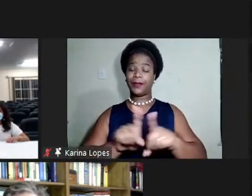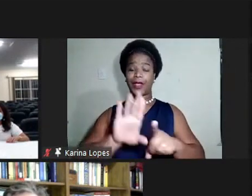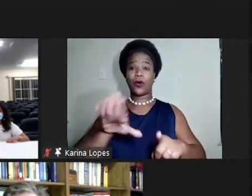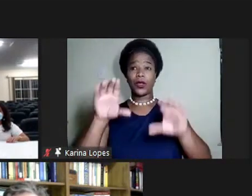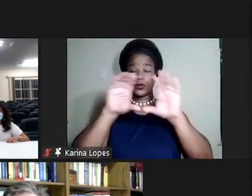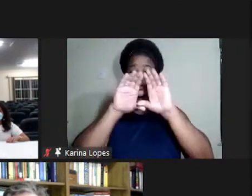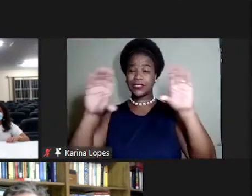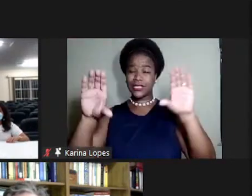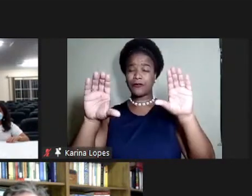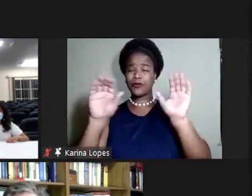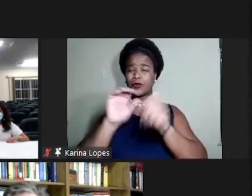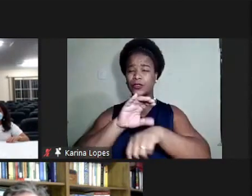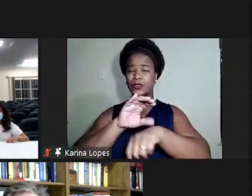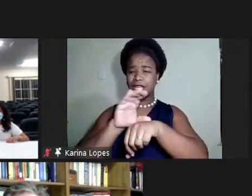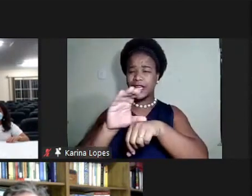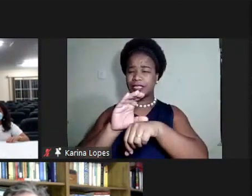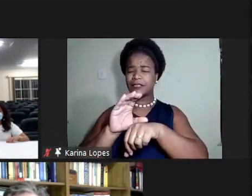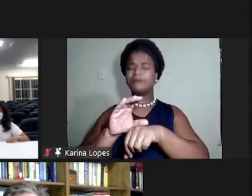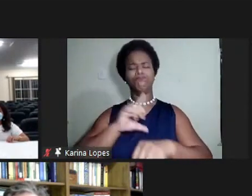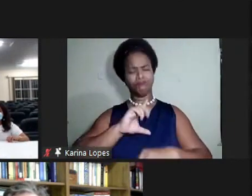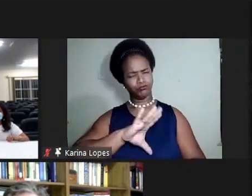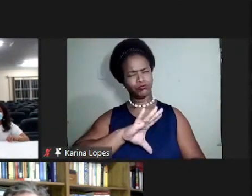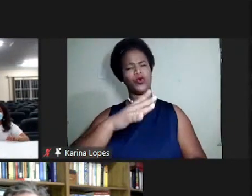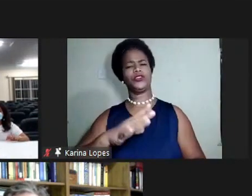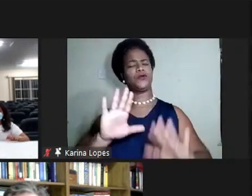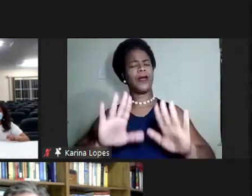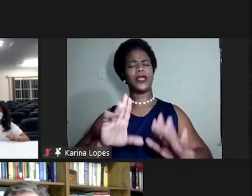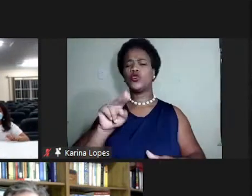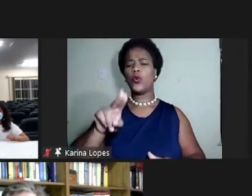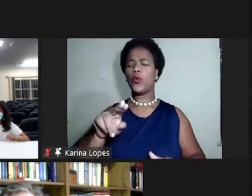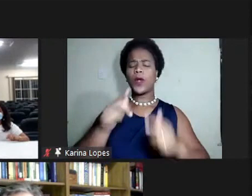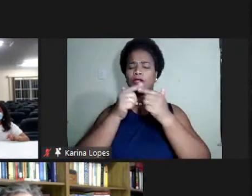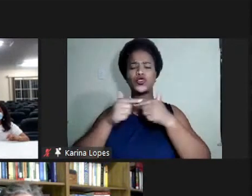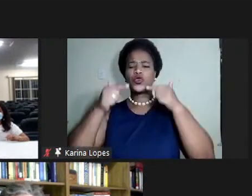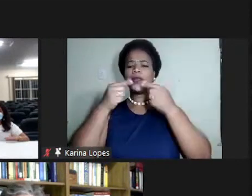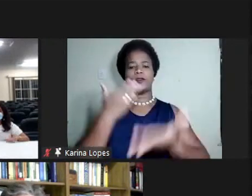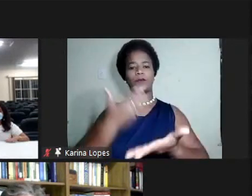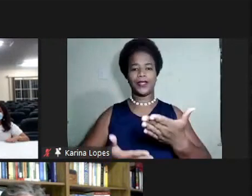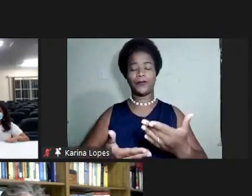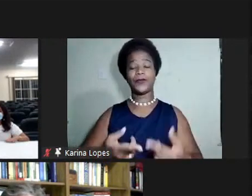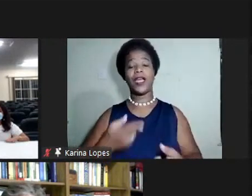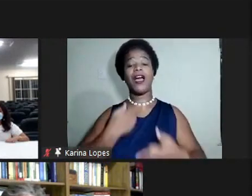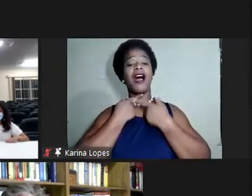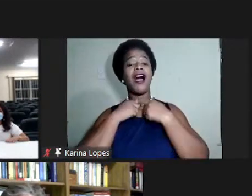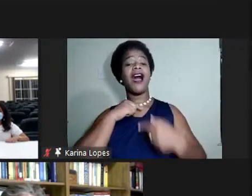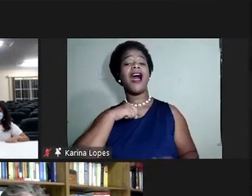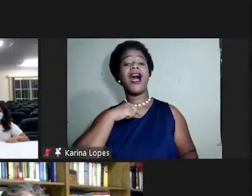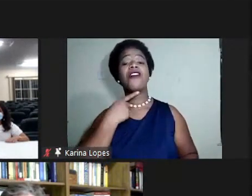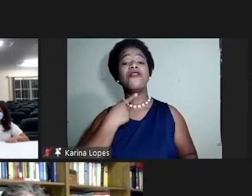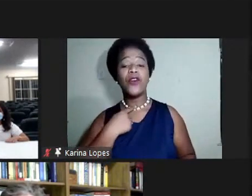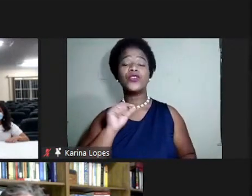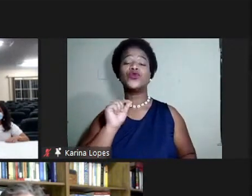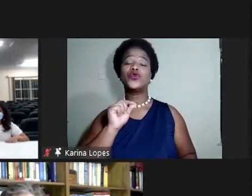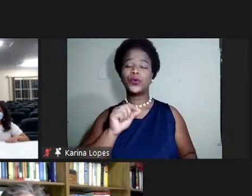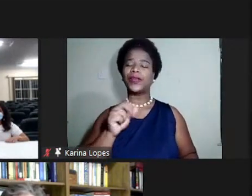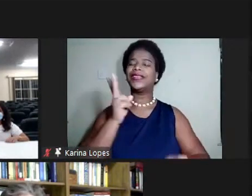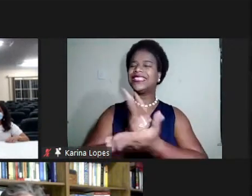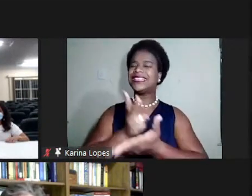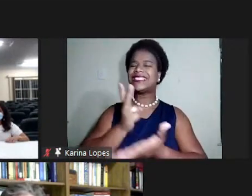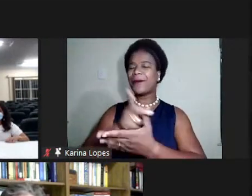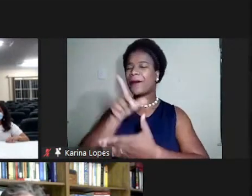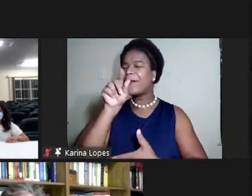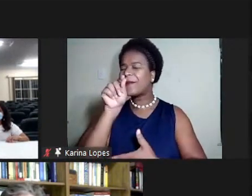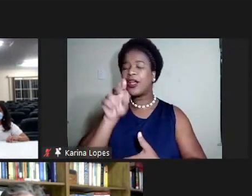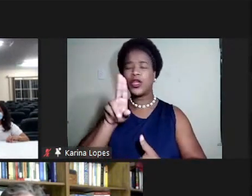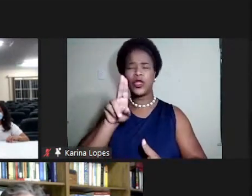de chumbo, sem nunca perder o sorriso manso. A voz aveludada piava, nunca trincava, a não ser para nos aguilhoar com